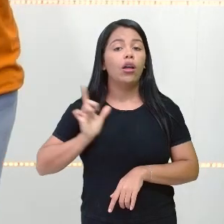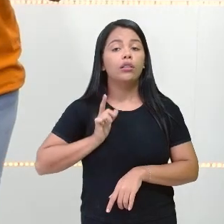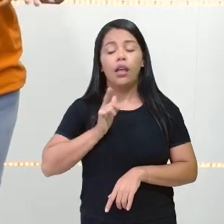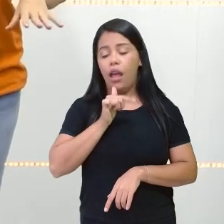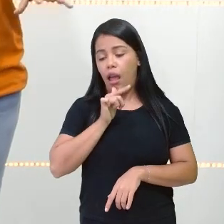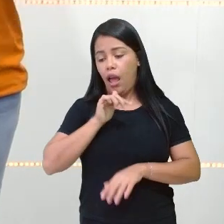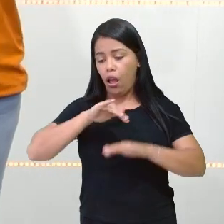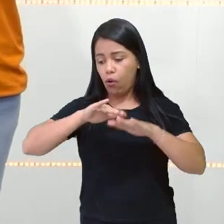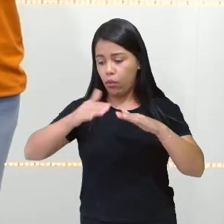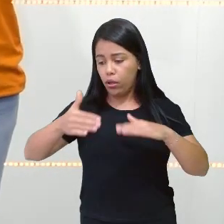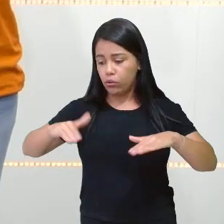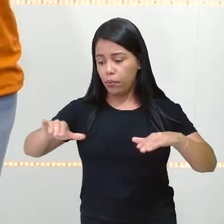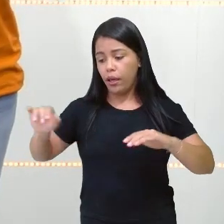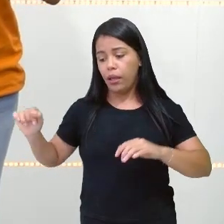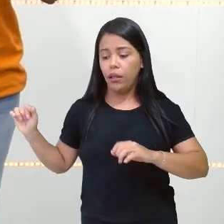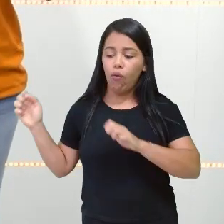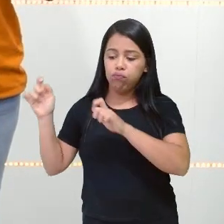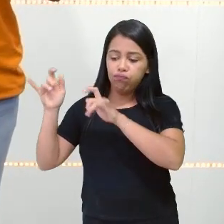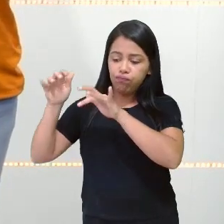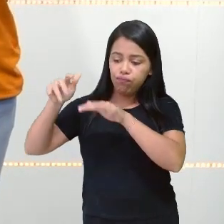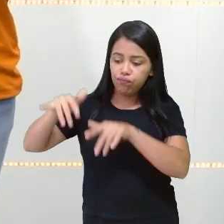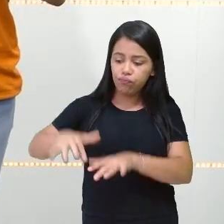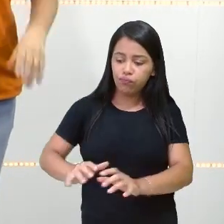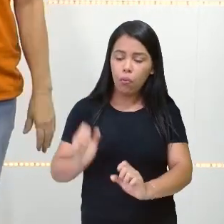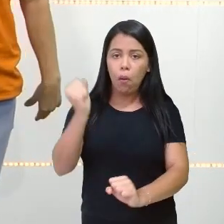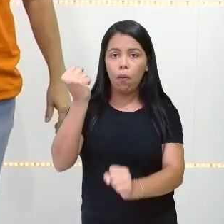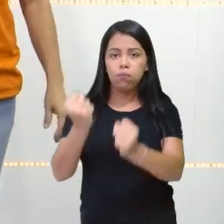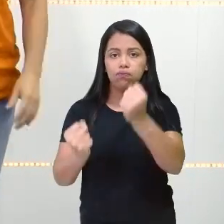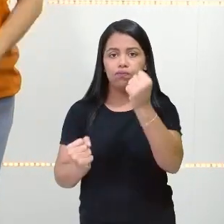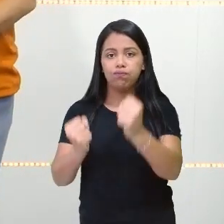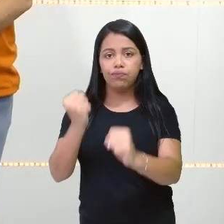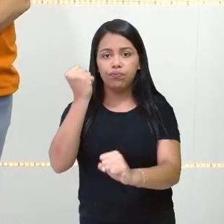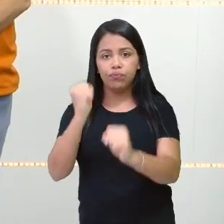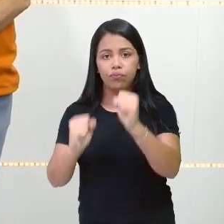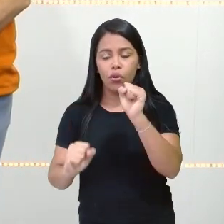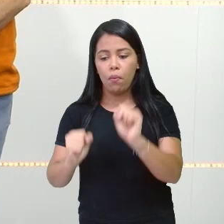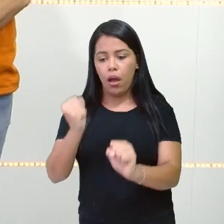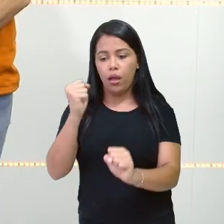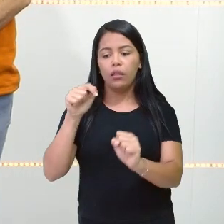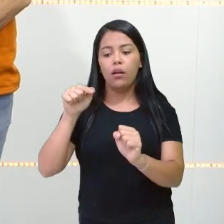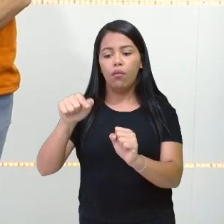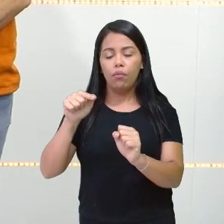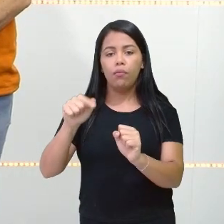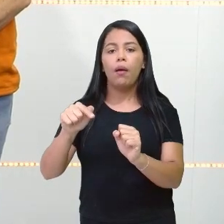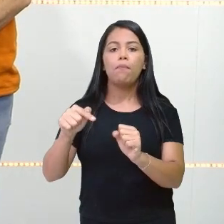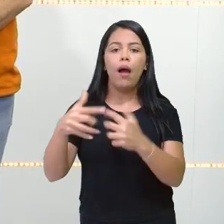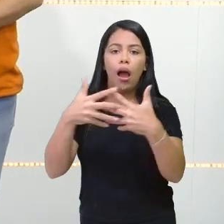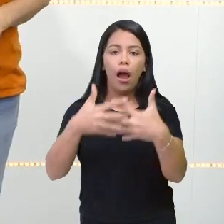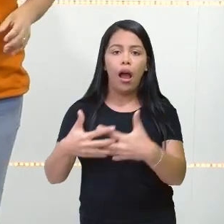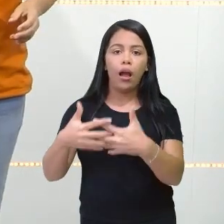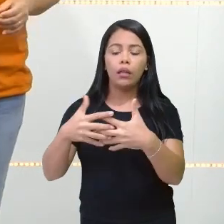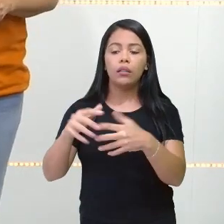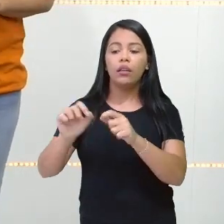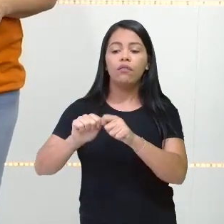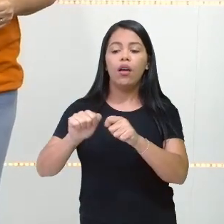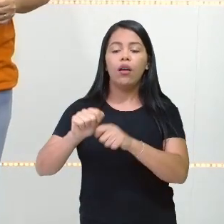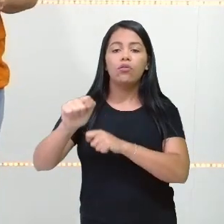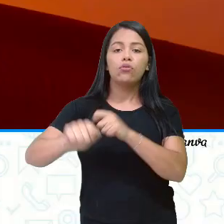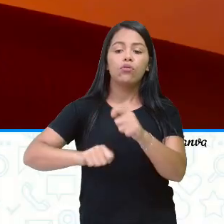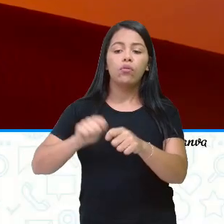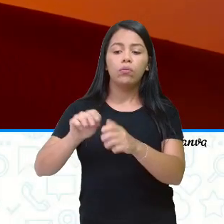aquela água do mar, passa por uma máquinas gigantes e elas dessalinizam lá. Bom, esportes no Catar, rapidamente o tempo